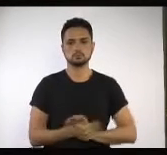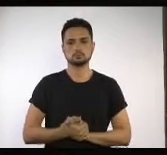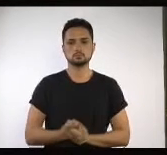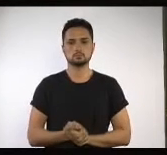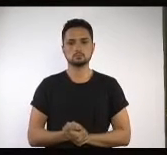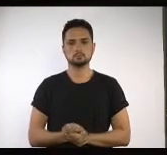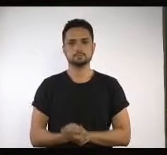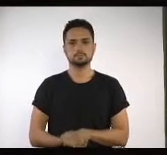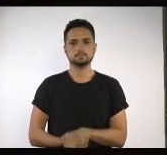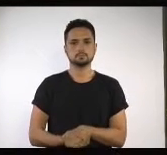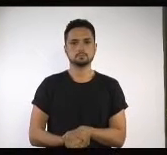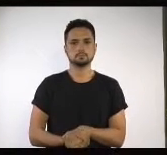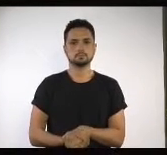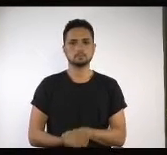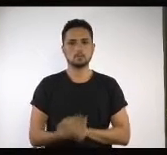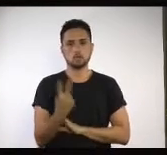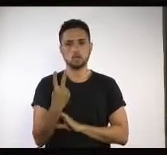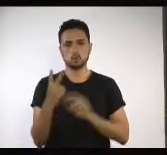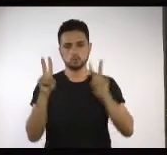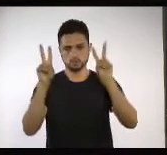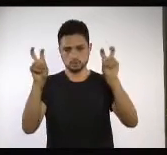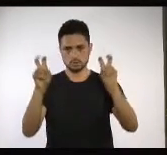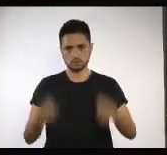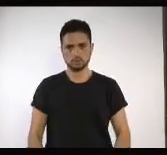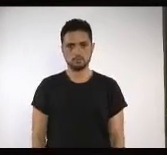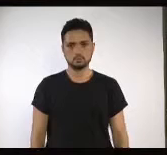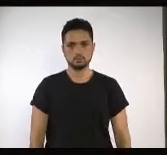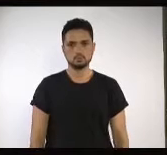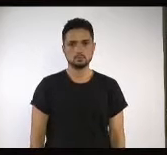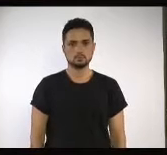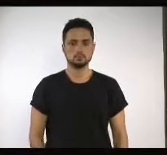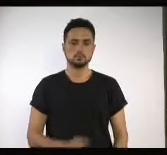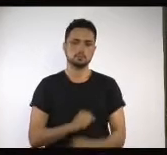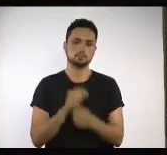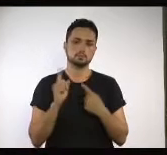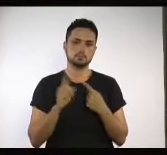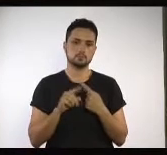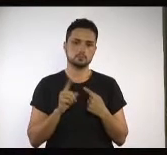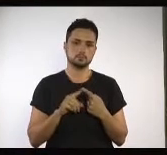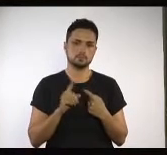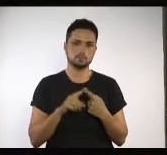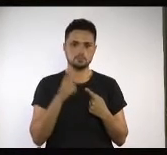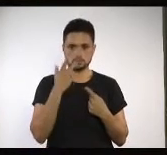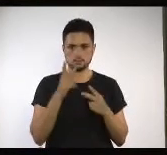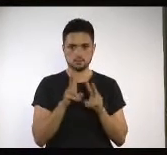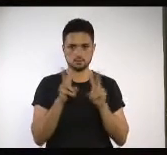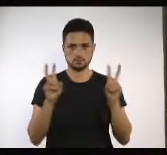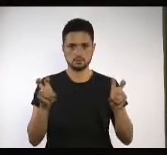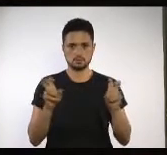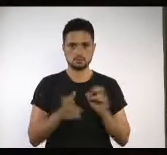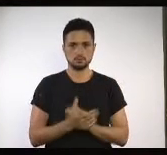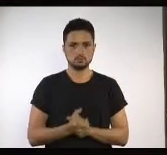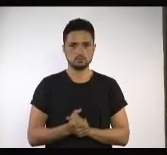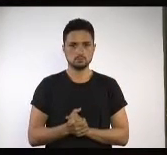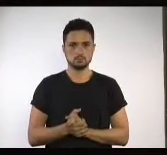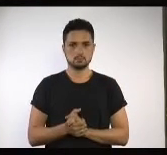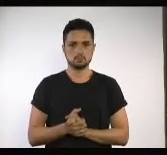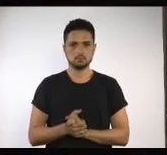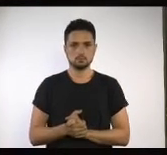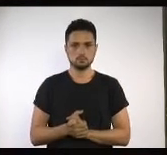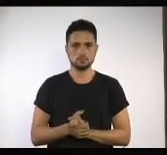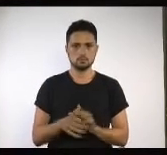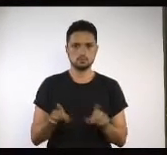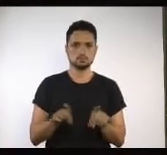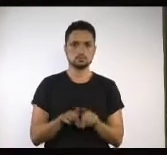sobre dois temas. O primeiro deles, tirando proveito e dando